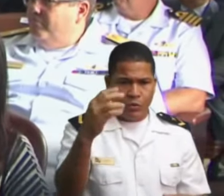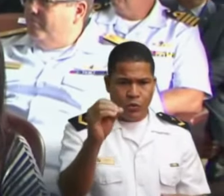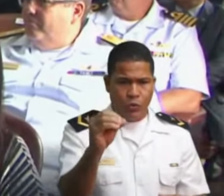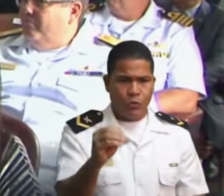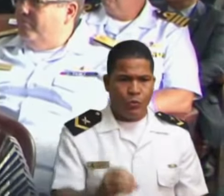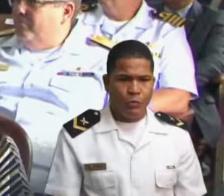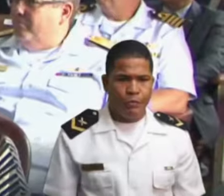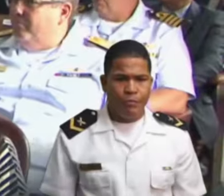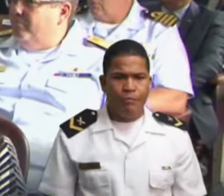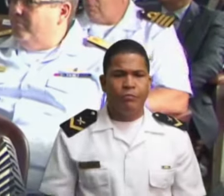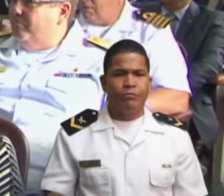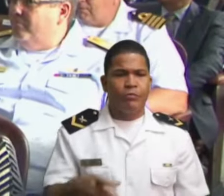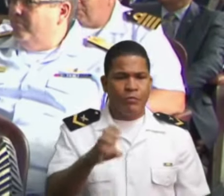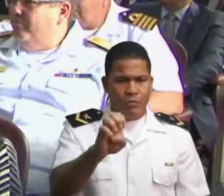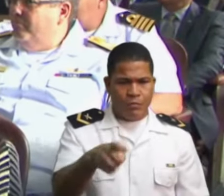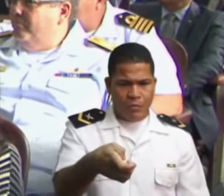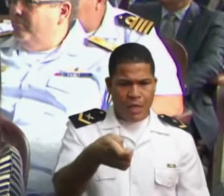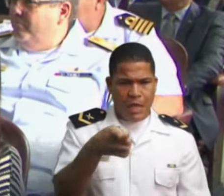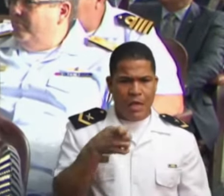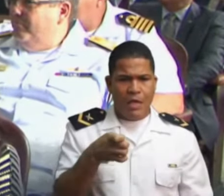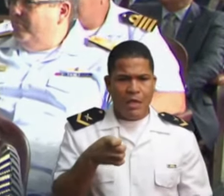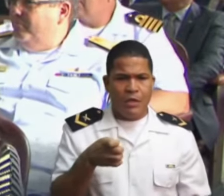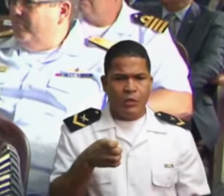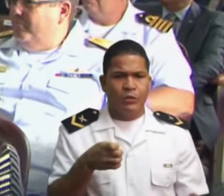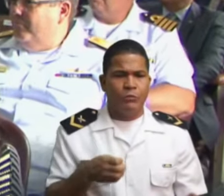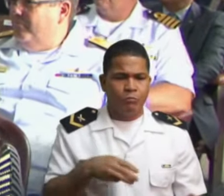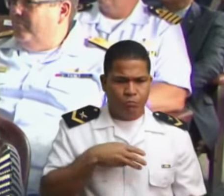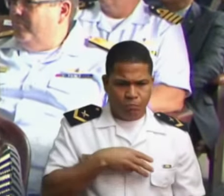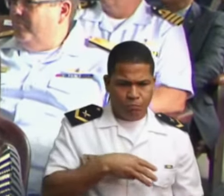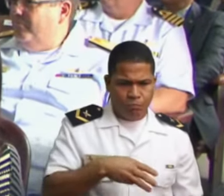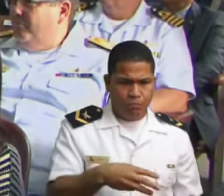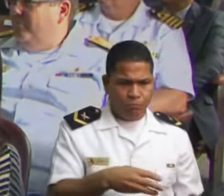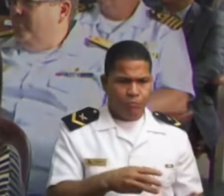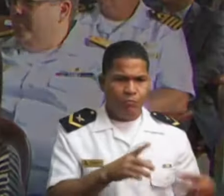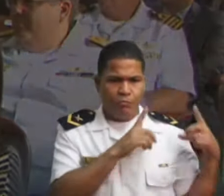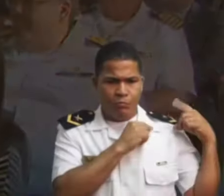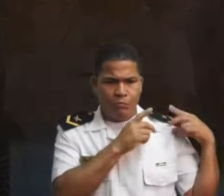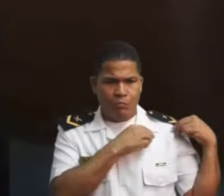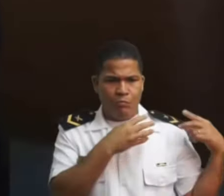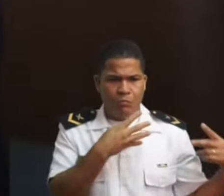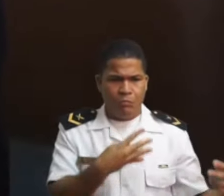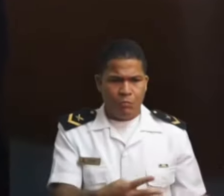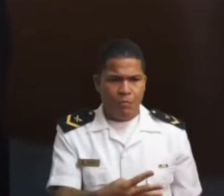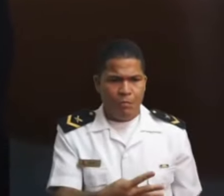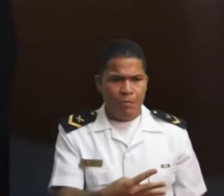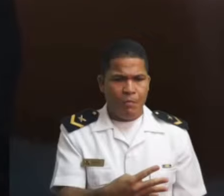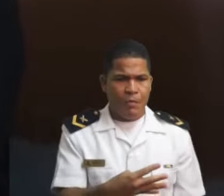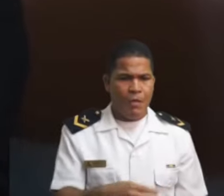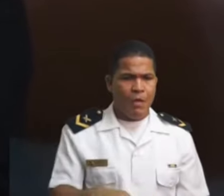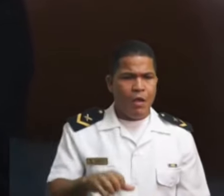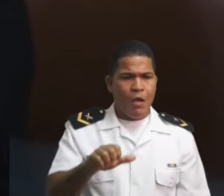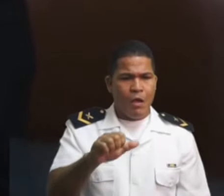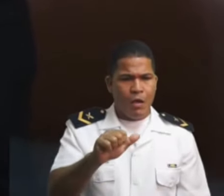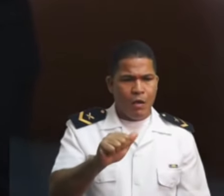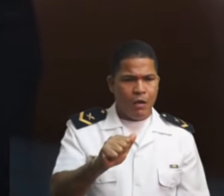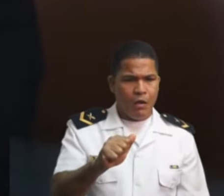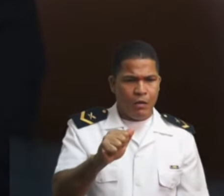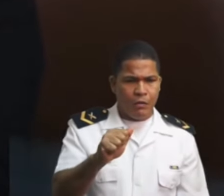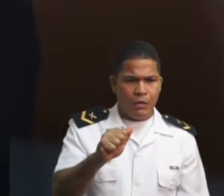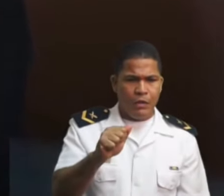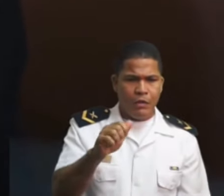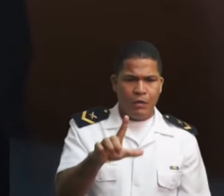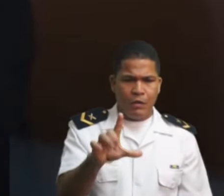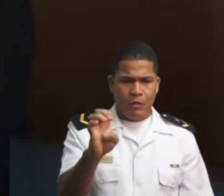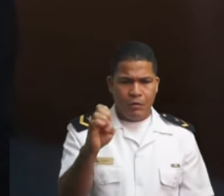senhor ex-comandante almirante de esquadra, Eduardo Bacelar Leal Ferreira; senhor ex-comandante da